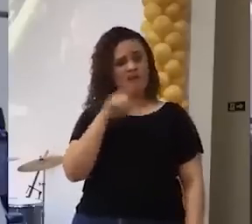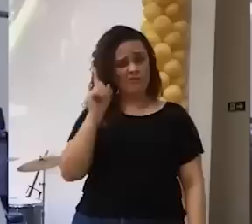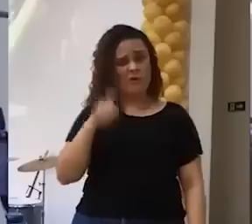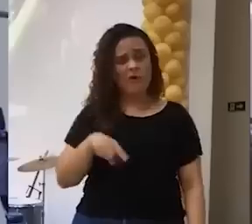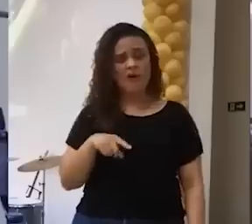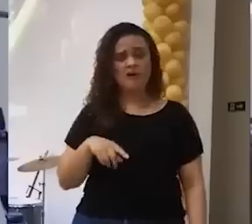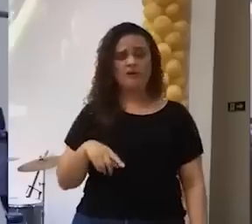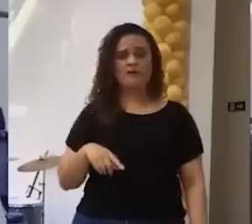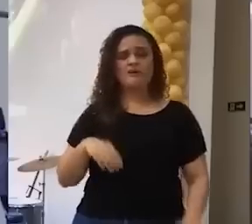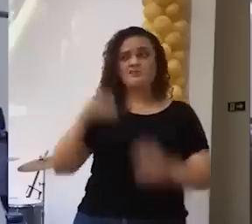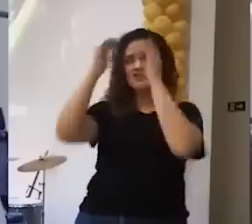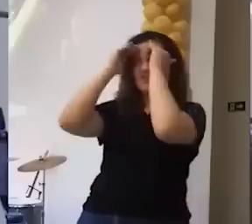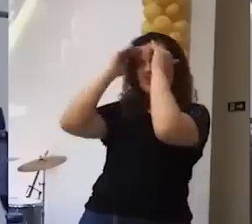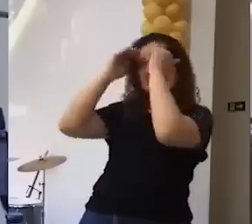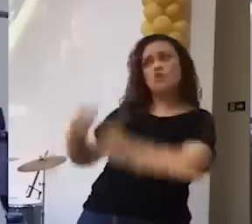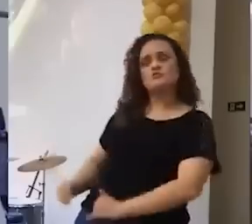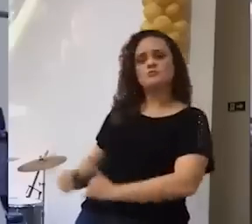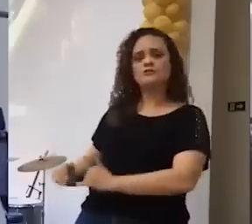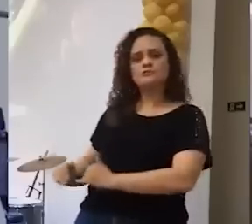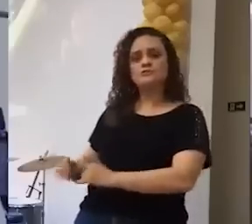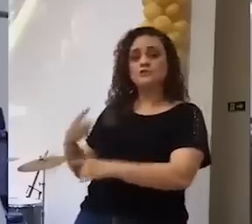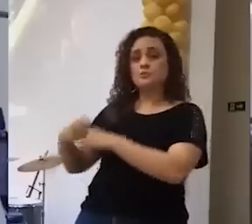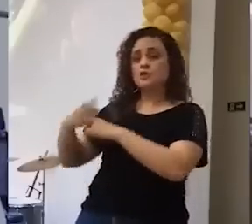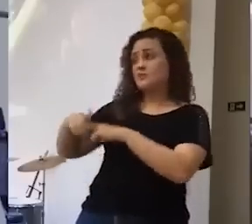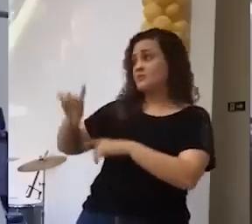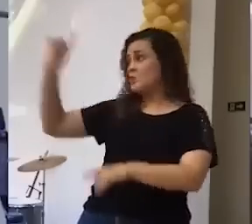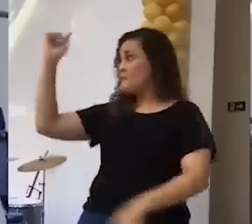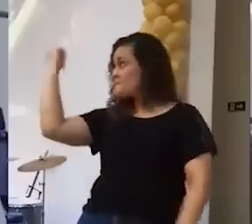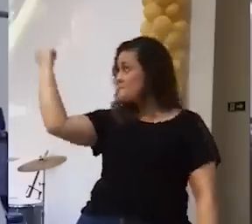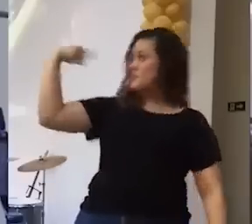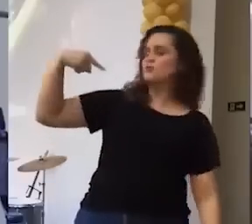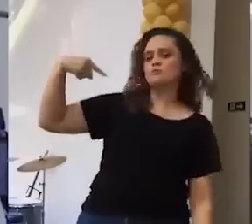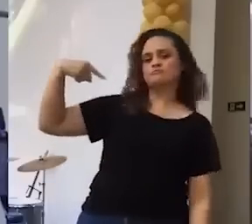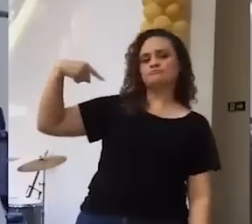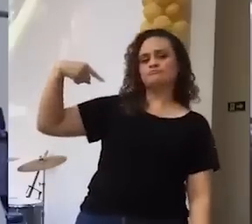de desobediência a uma ordem expressa de Deus.